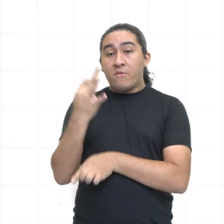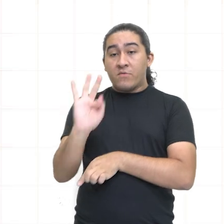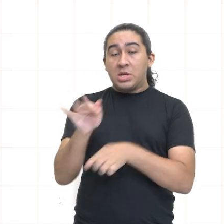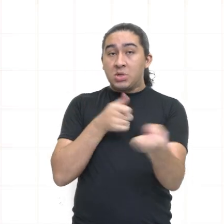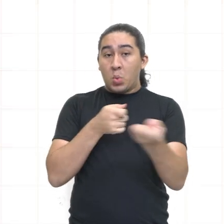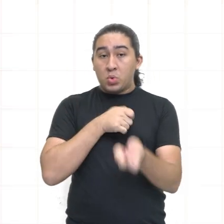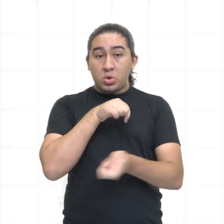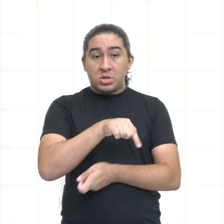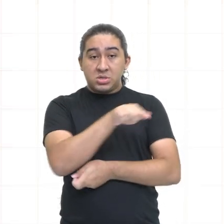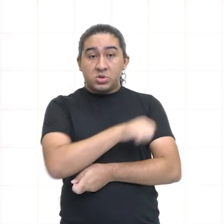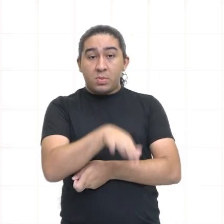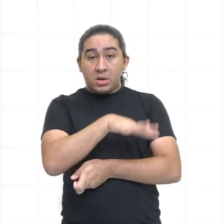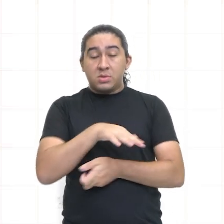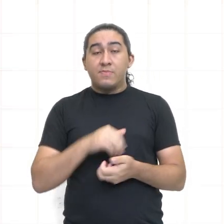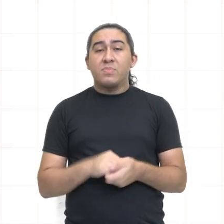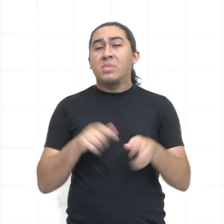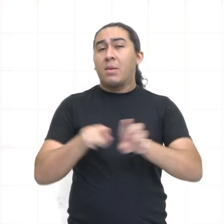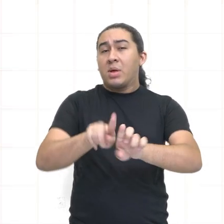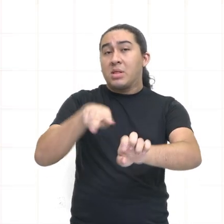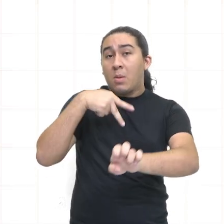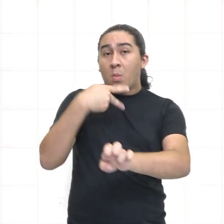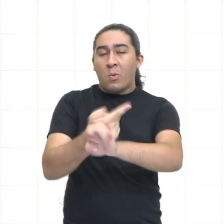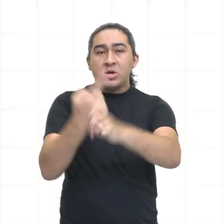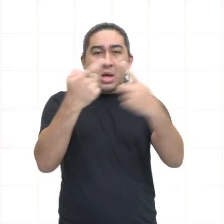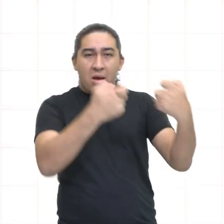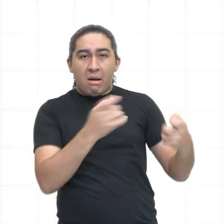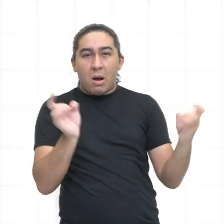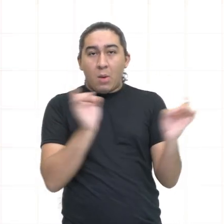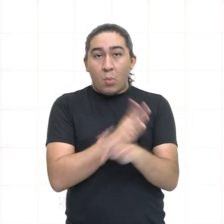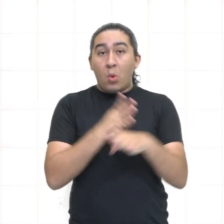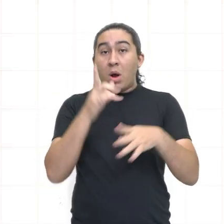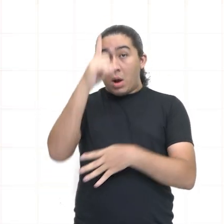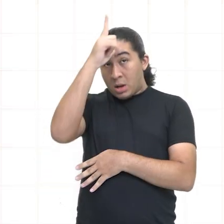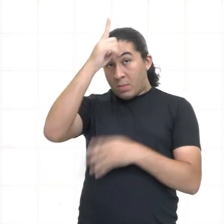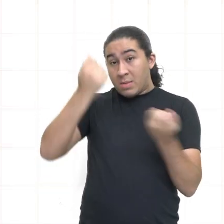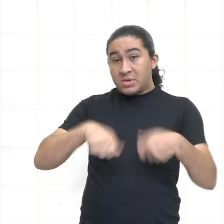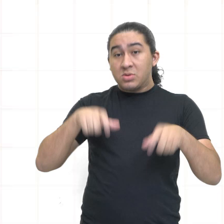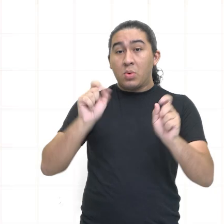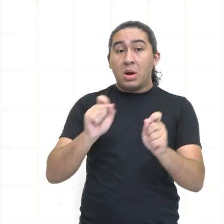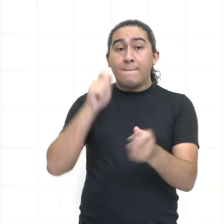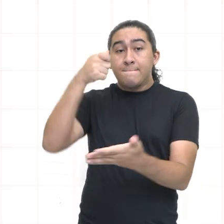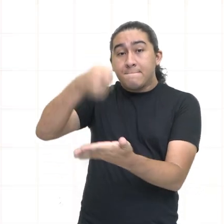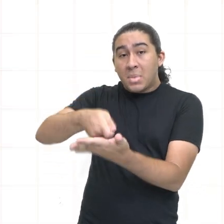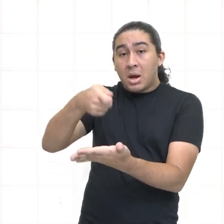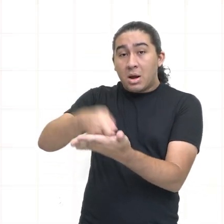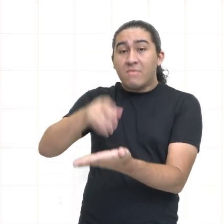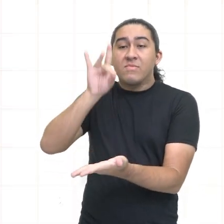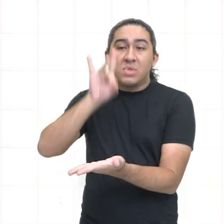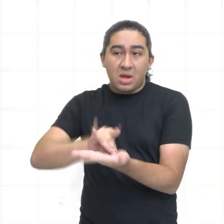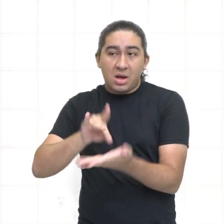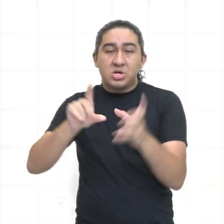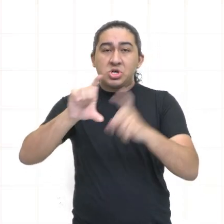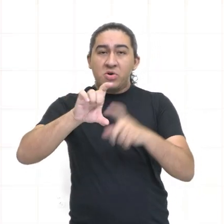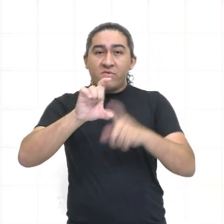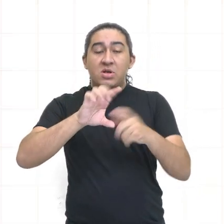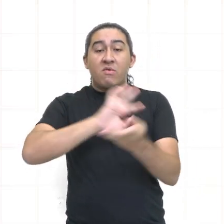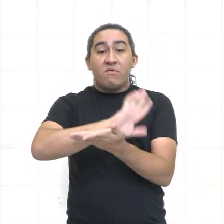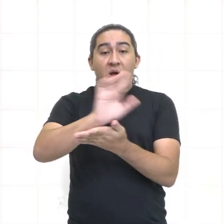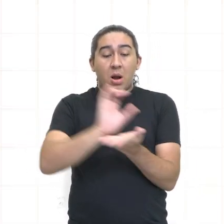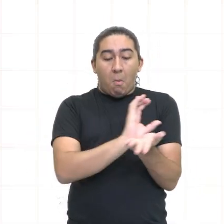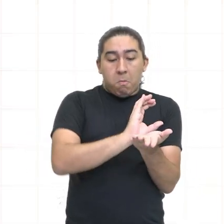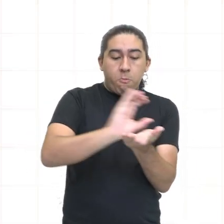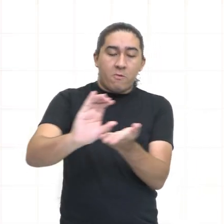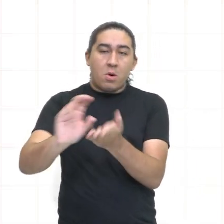vamos observar as reparações de guerra. A Alemanha deveria pagar reparações